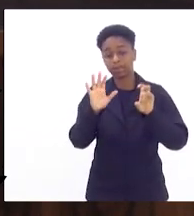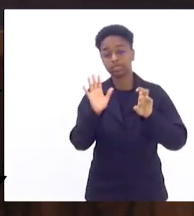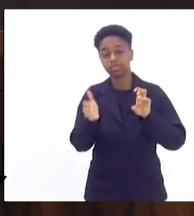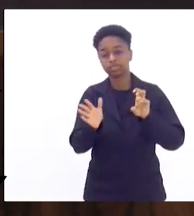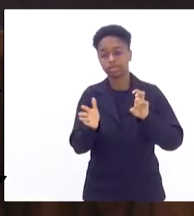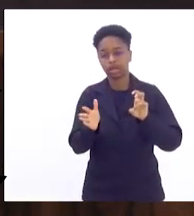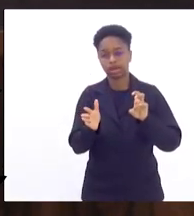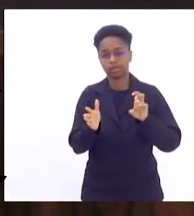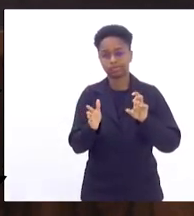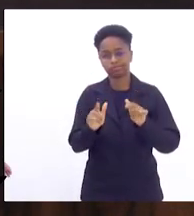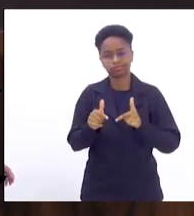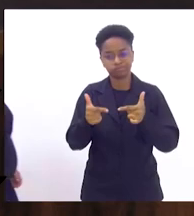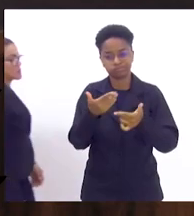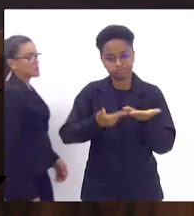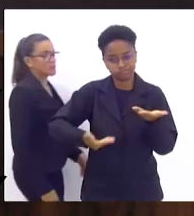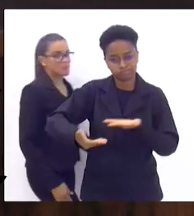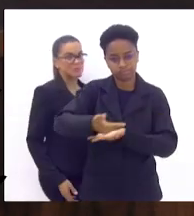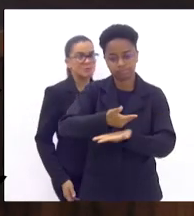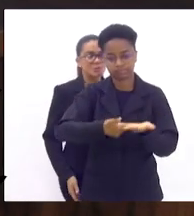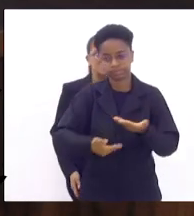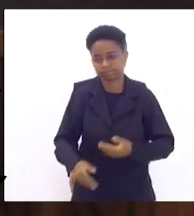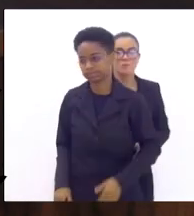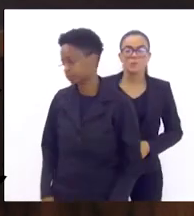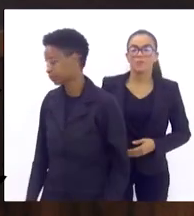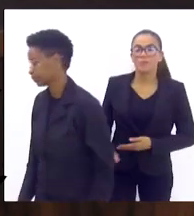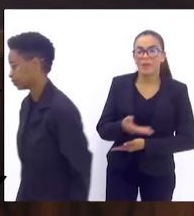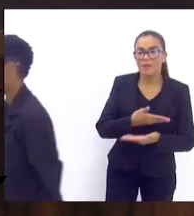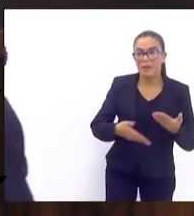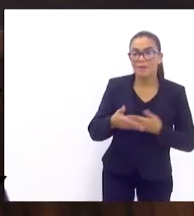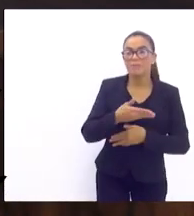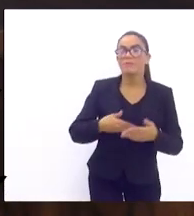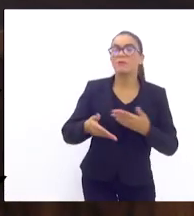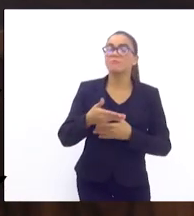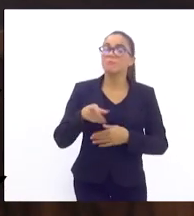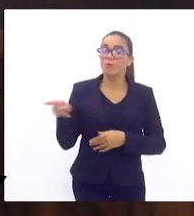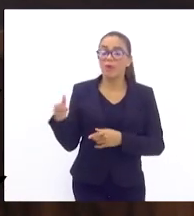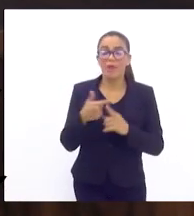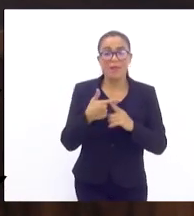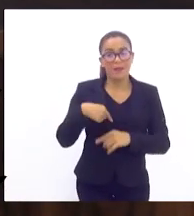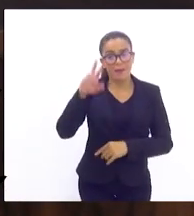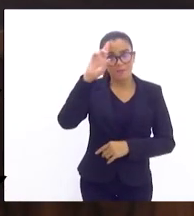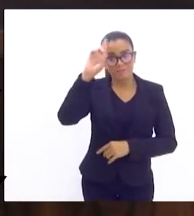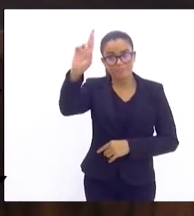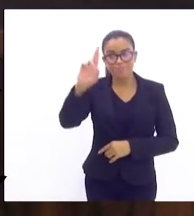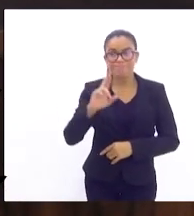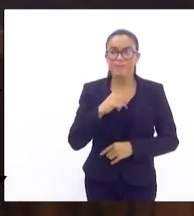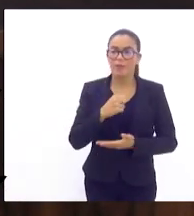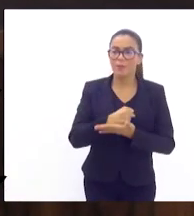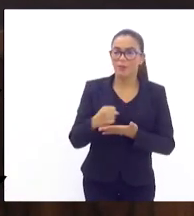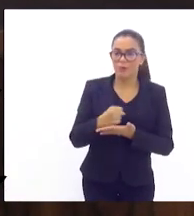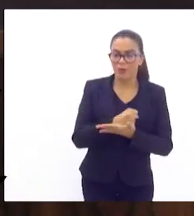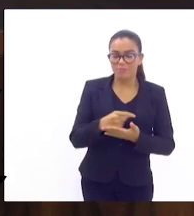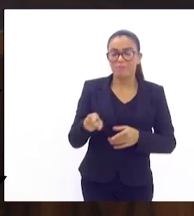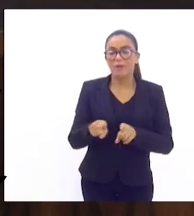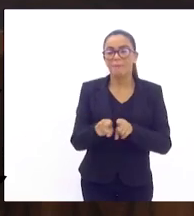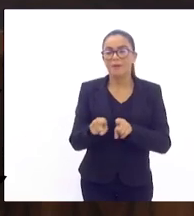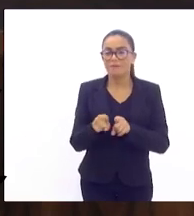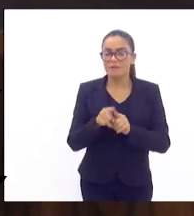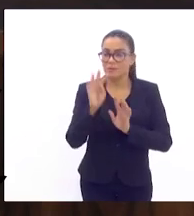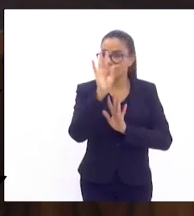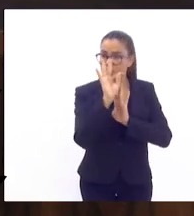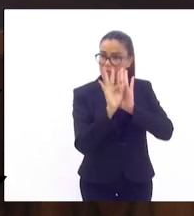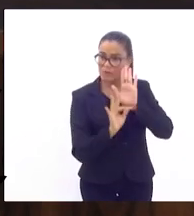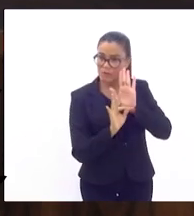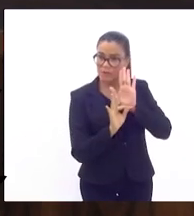esse processo está tramitando na Casa Civil, né, que é o poder concedente, então, né, para poder, então, fazer um termo, que vai ter que ser feito um